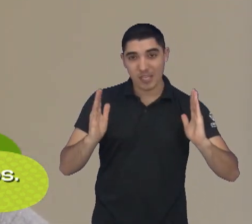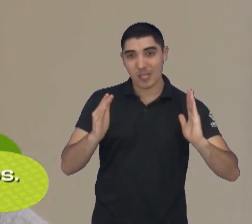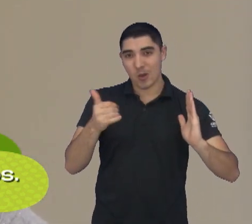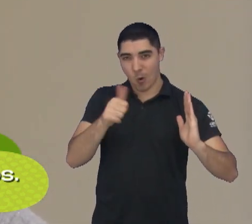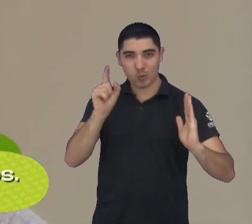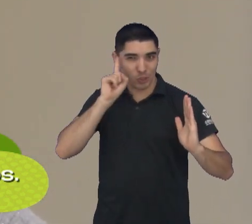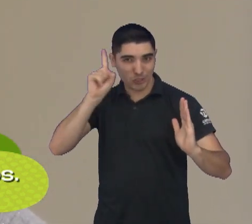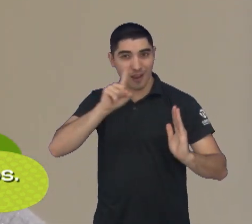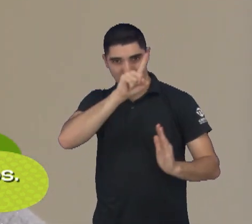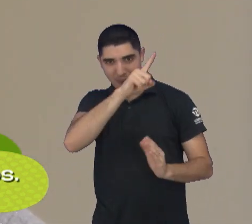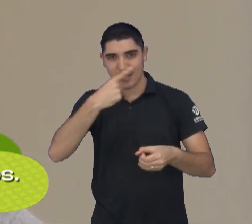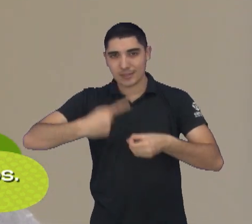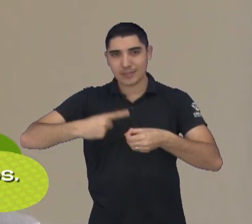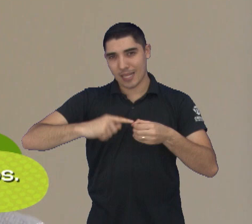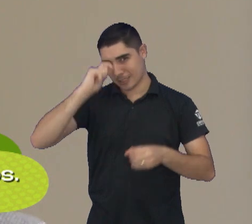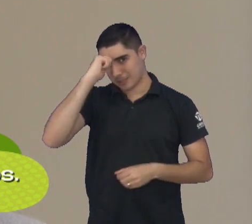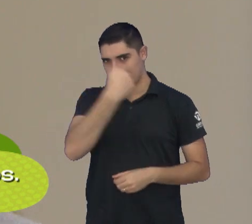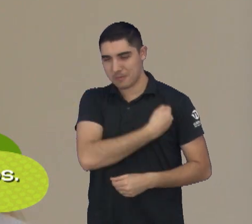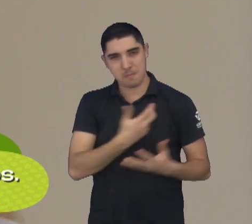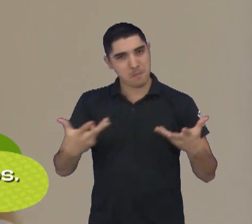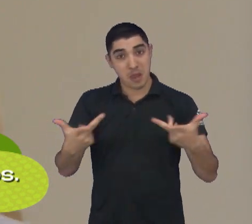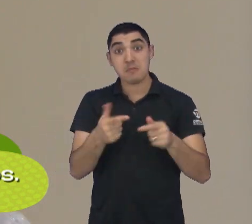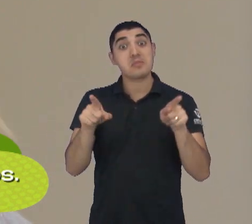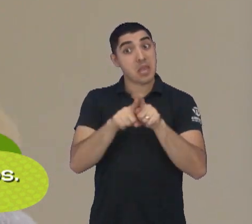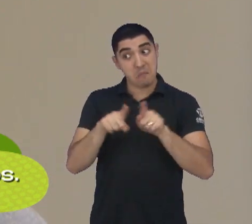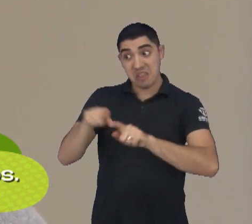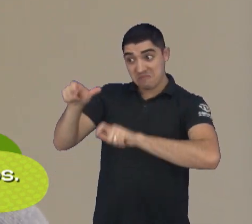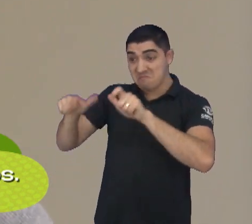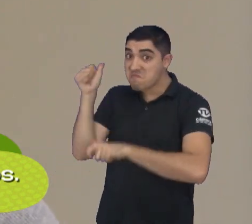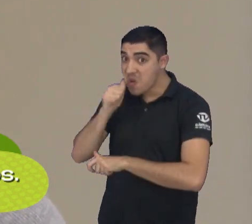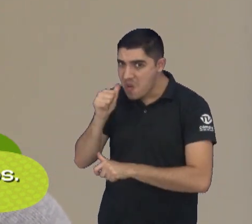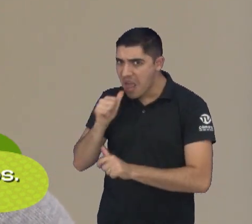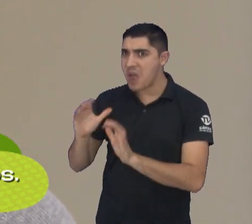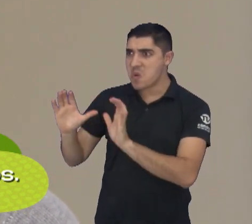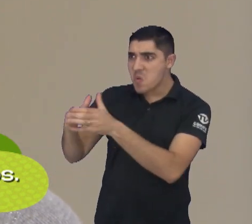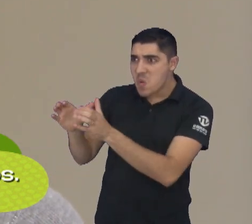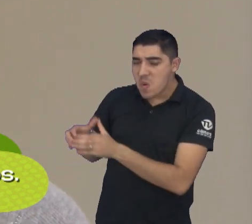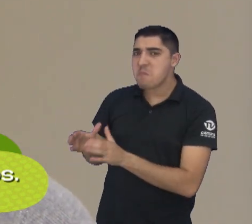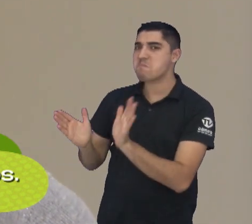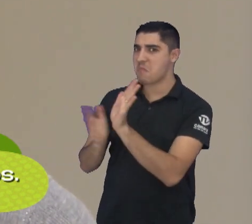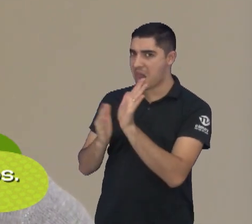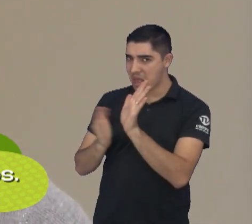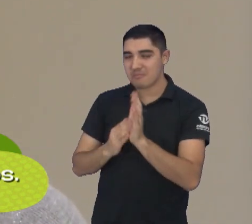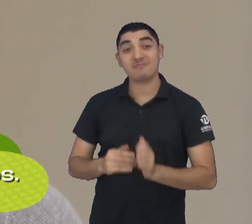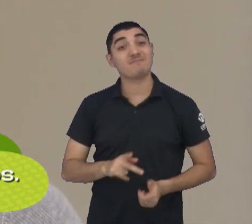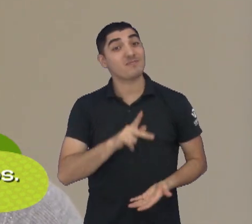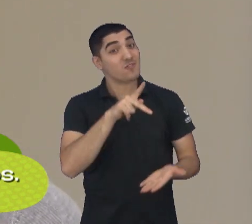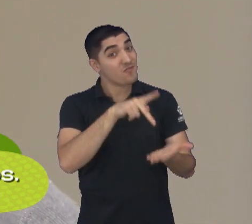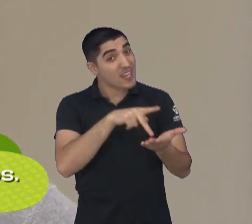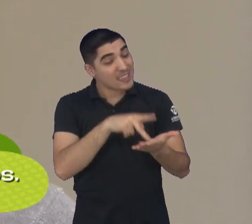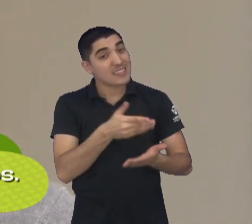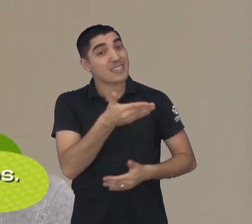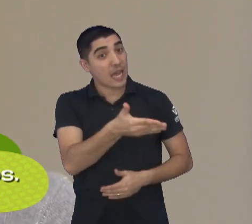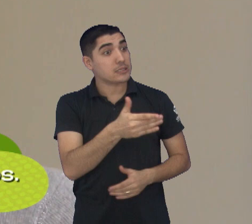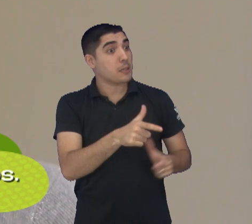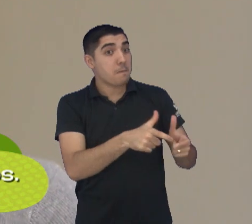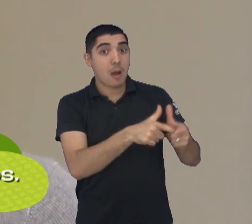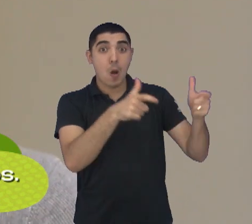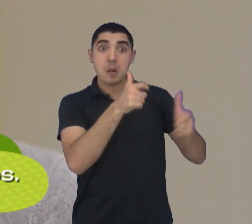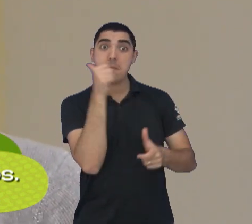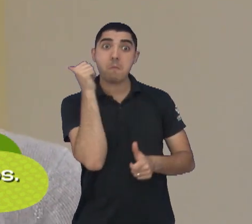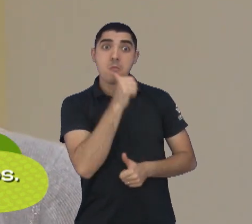Rio Preto e a mulherada está de parabéns, viu? Verdade, justamente em cima disso, a mulherada